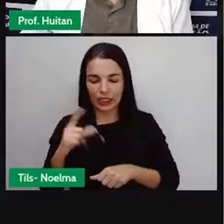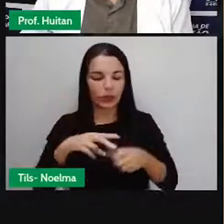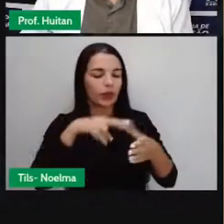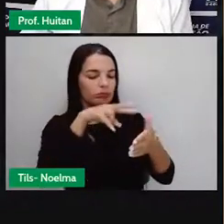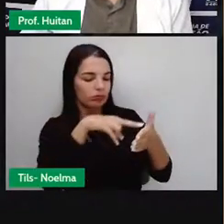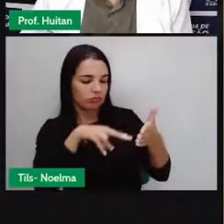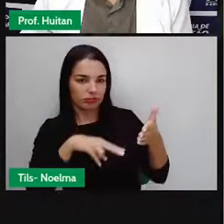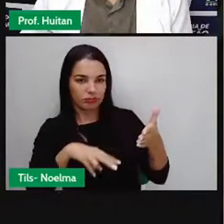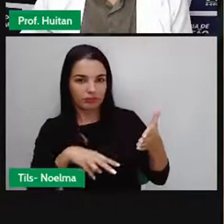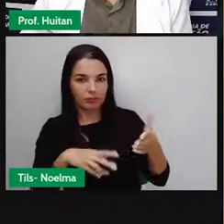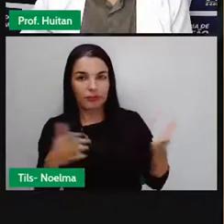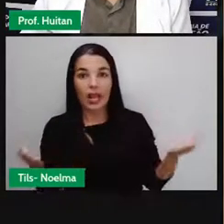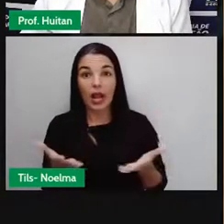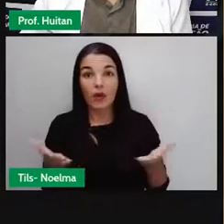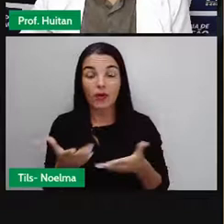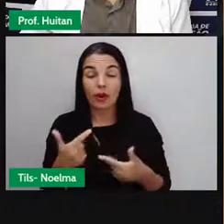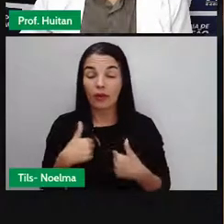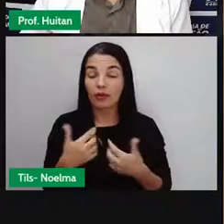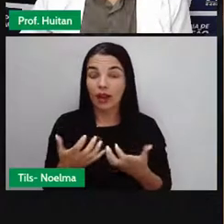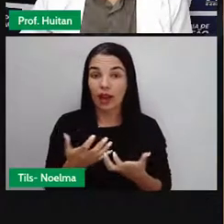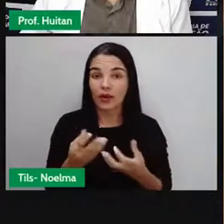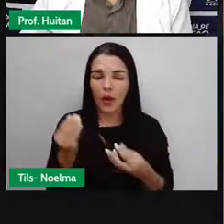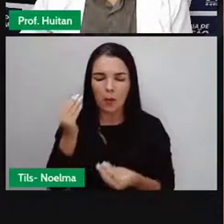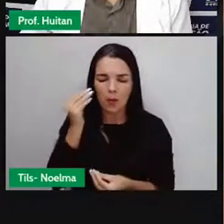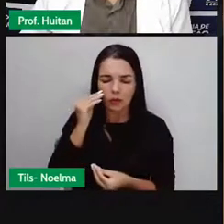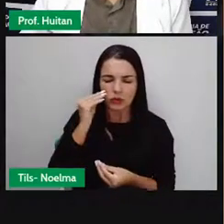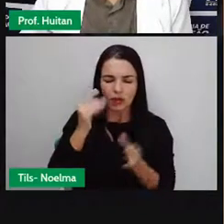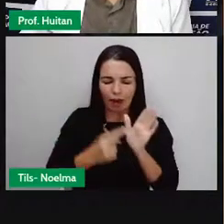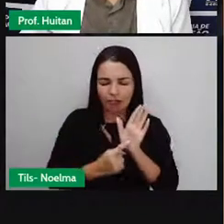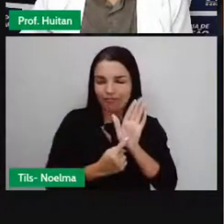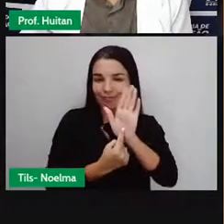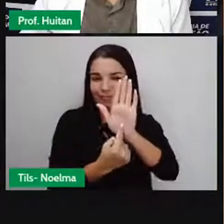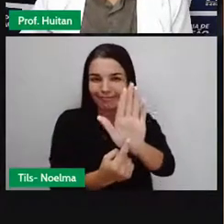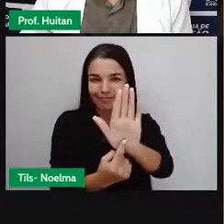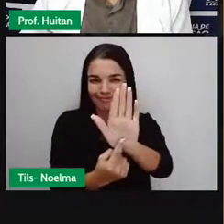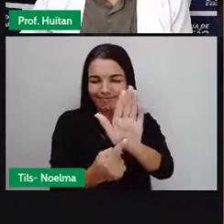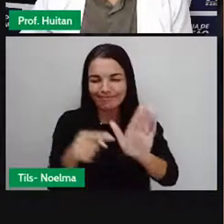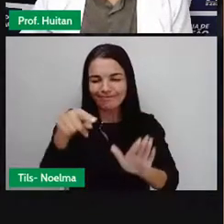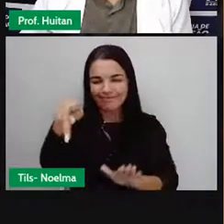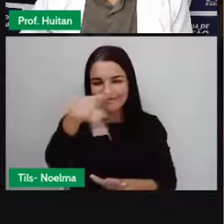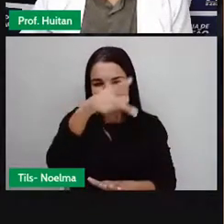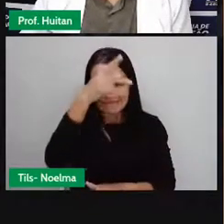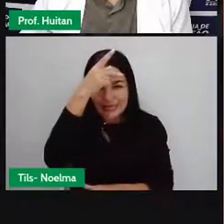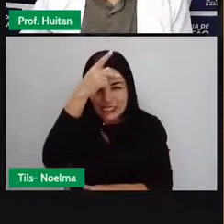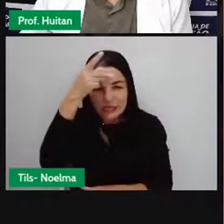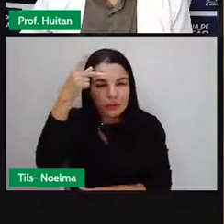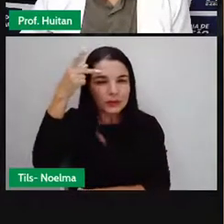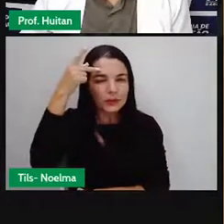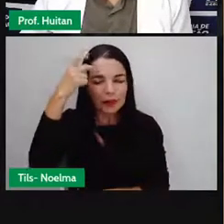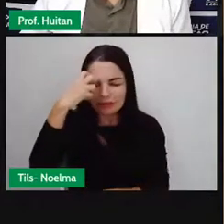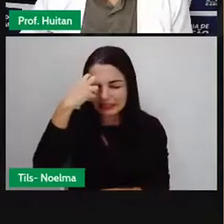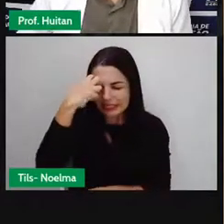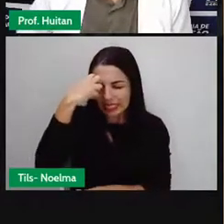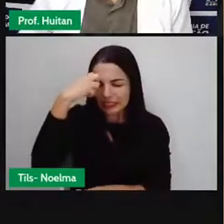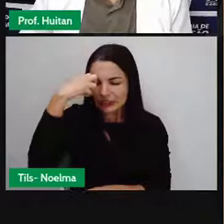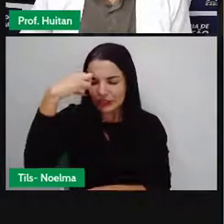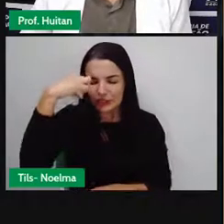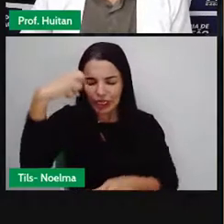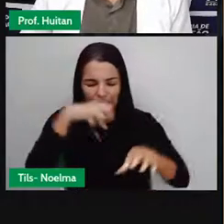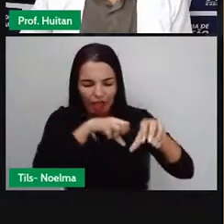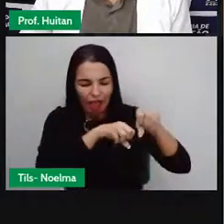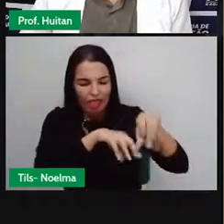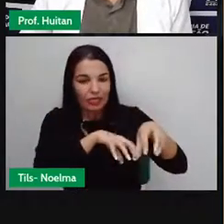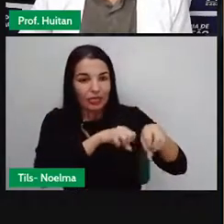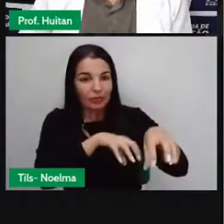para iniciar, eu quero evocar aqui a imagem de um dos intelectuais da educação mais